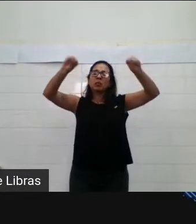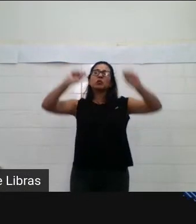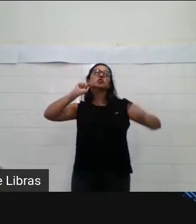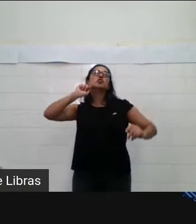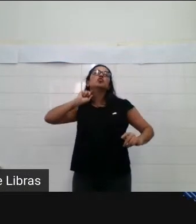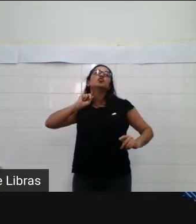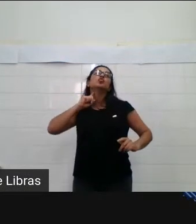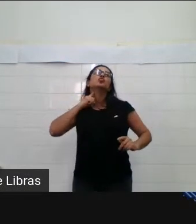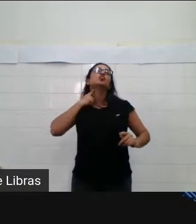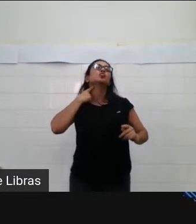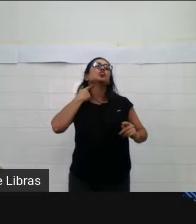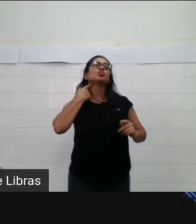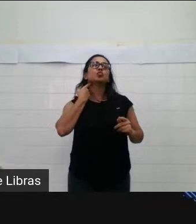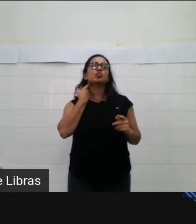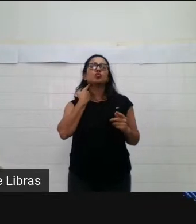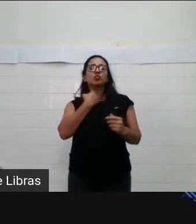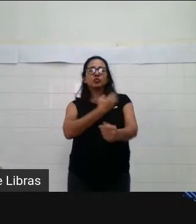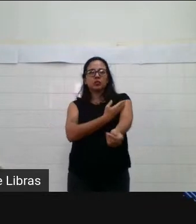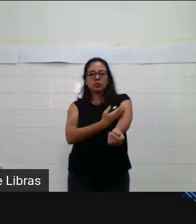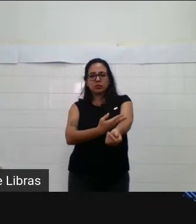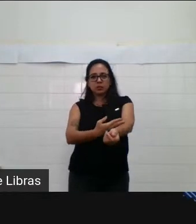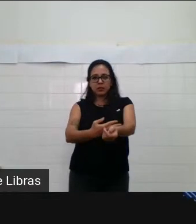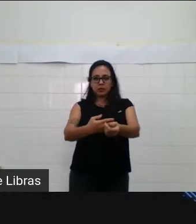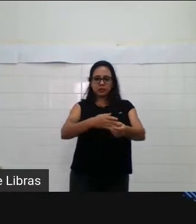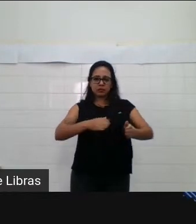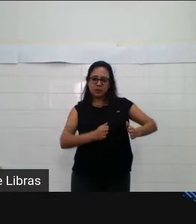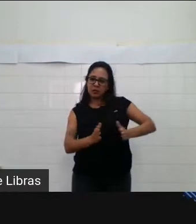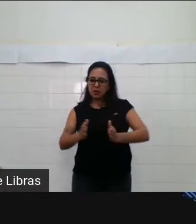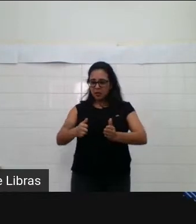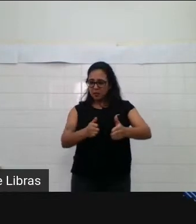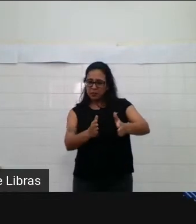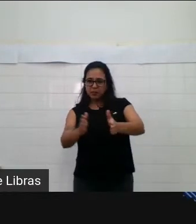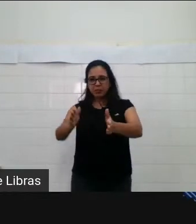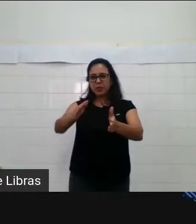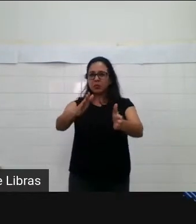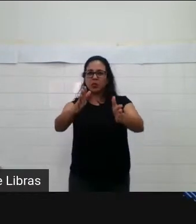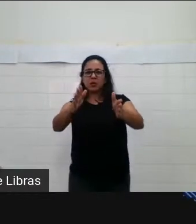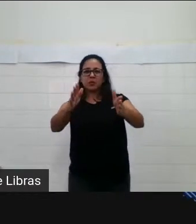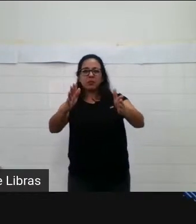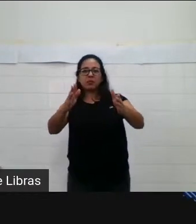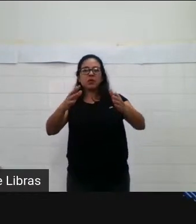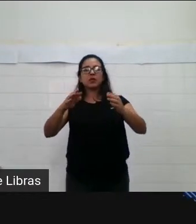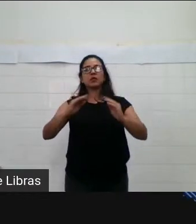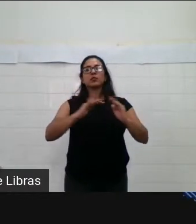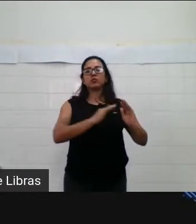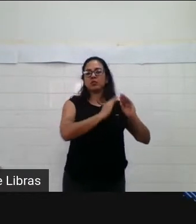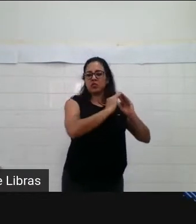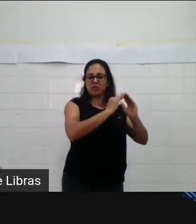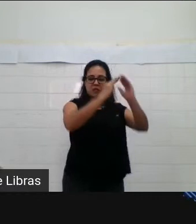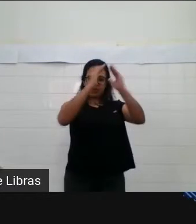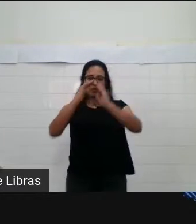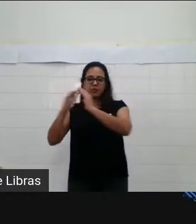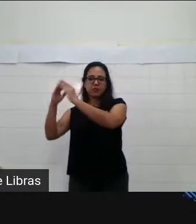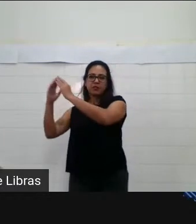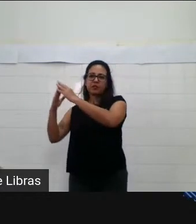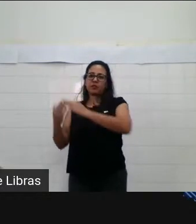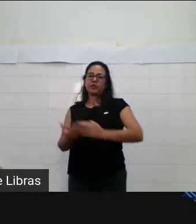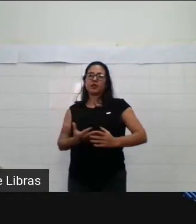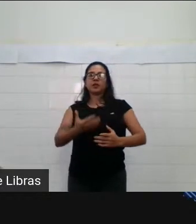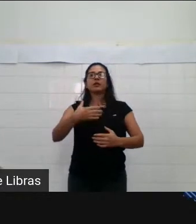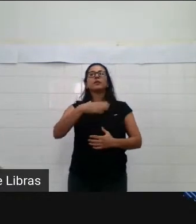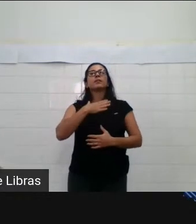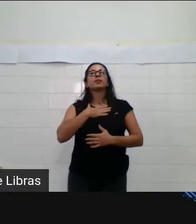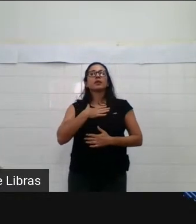brancos. Pelo caminho empoeirado rumo à favela. A minha voz ainda